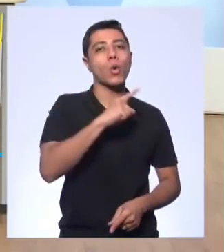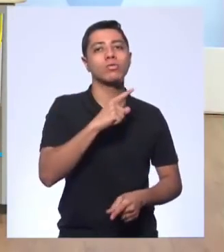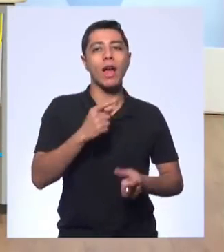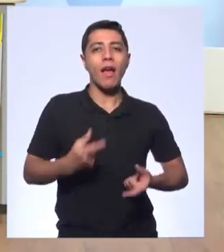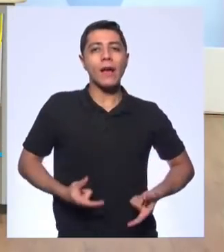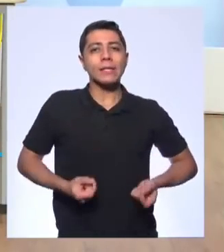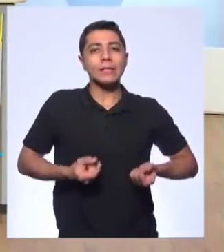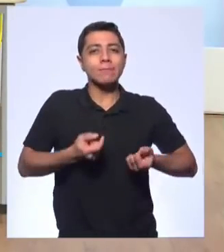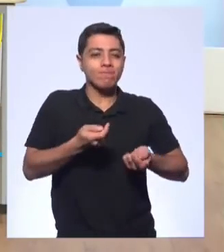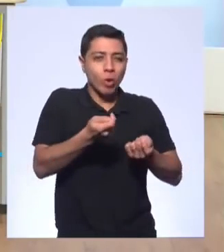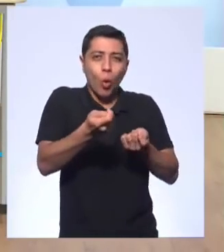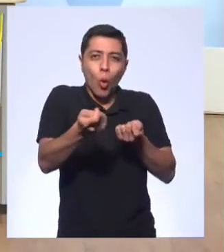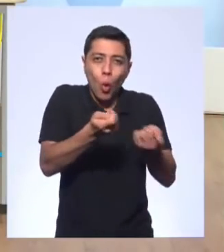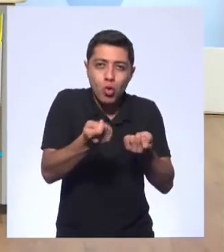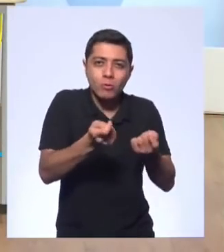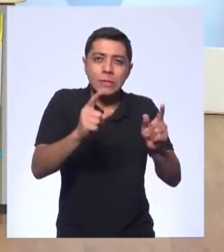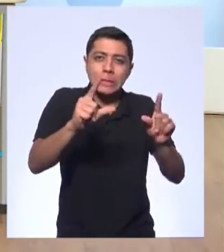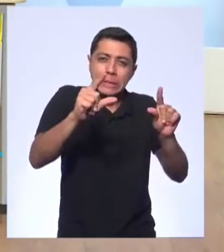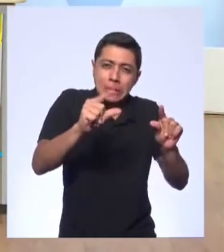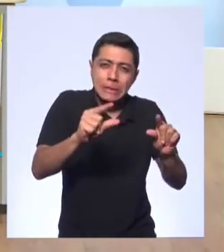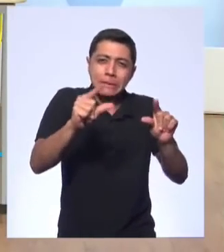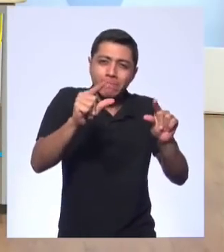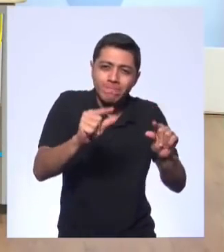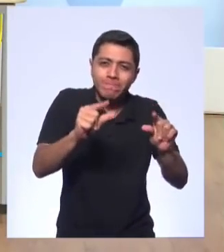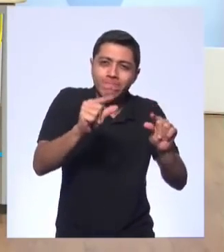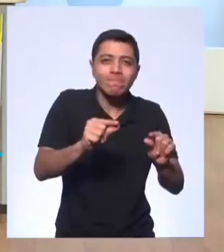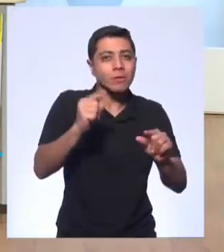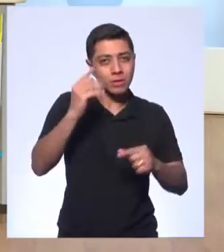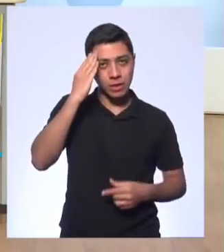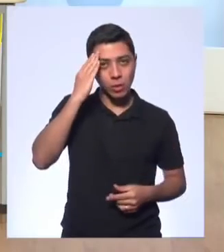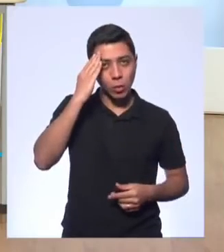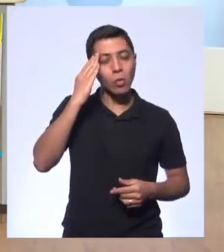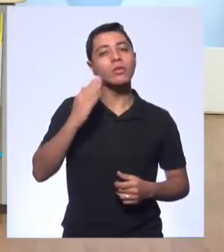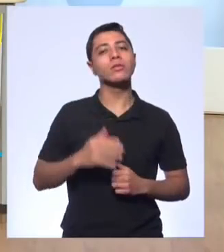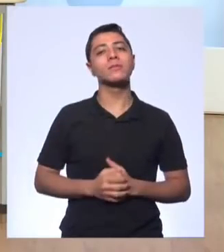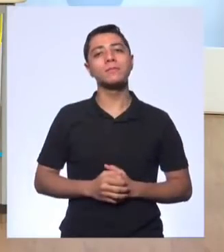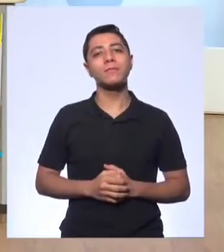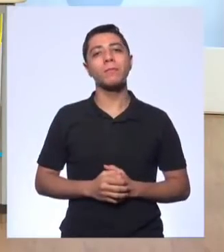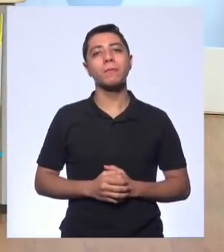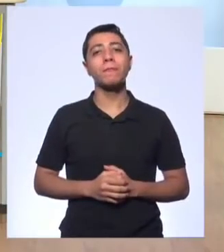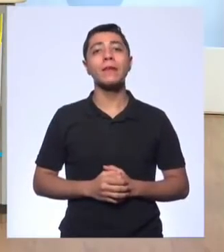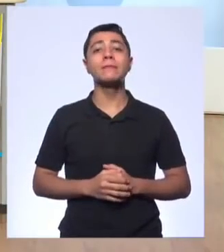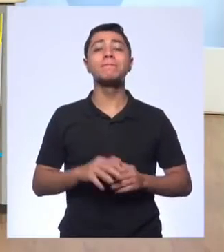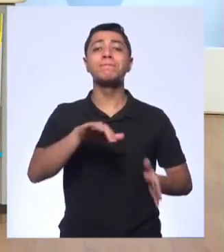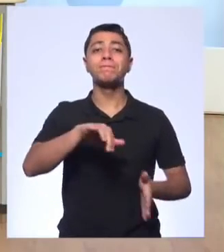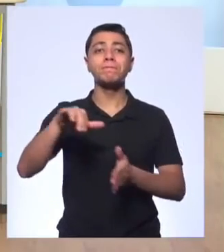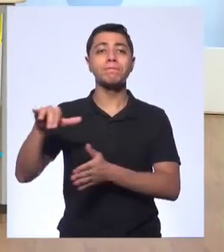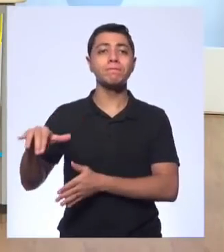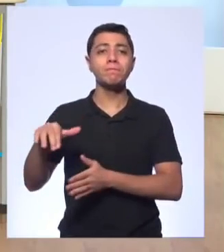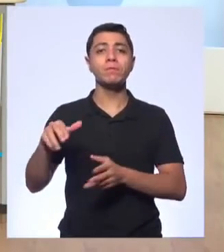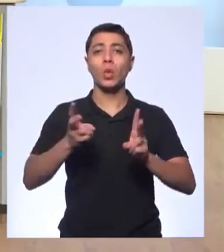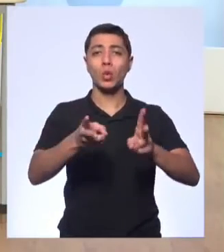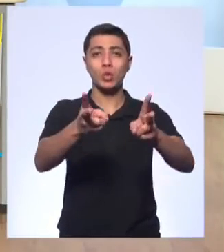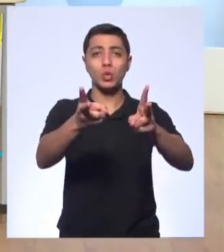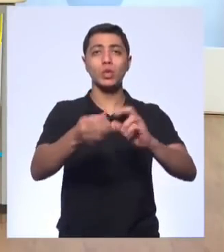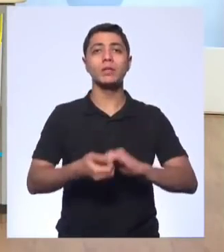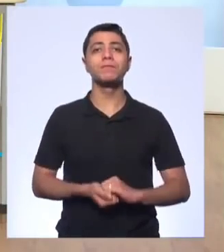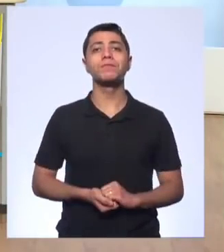controlar o desenvolvimento dessas neoplasias. Tá? Então, a gente vai falar, continuando, a gente tem as